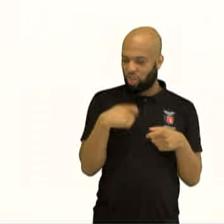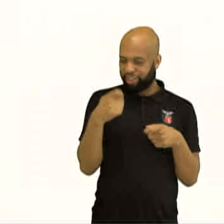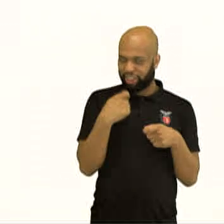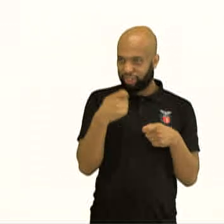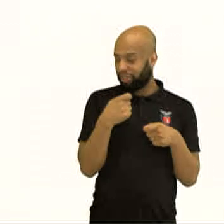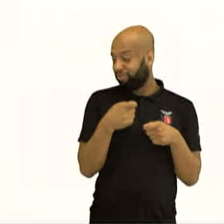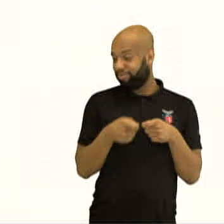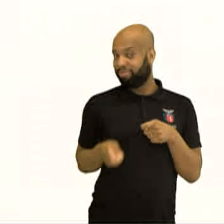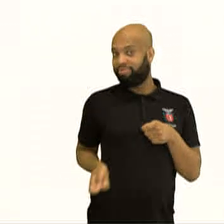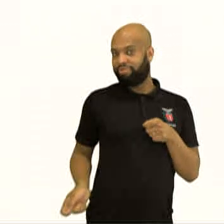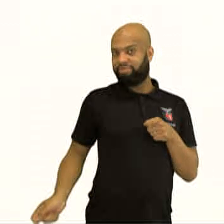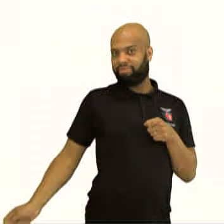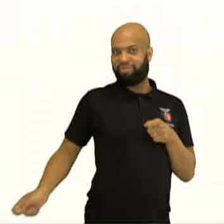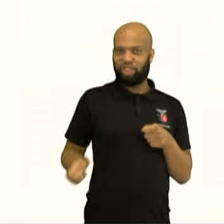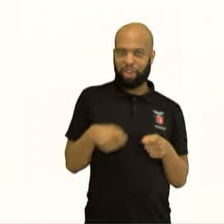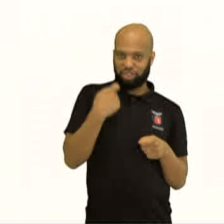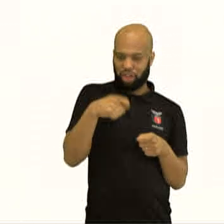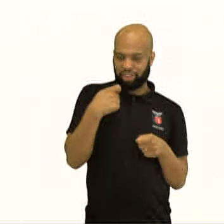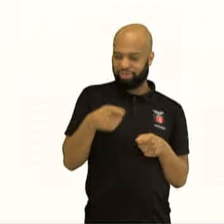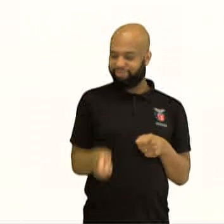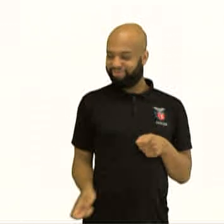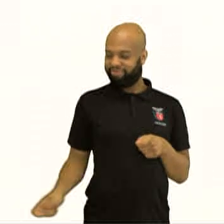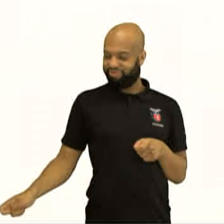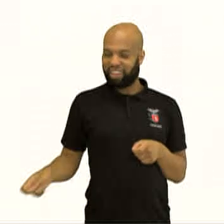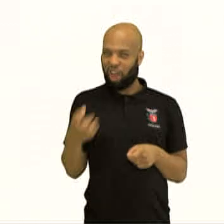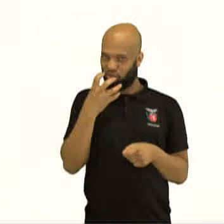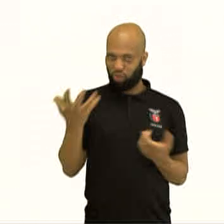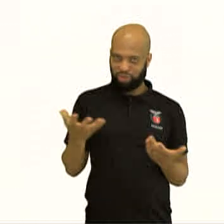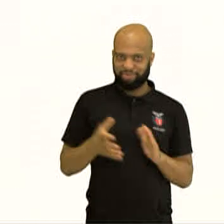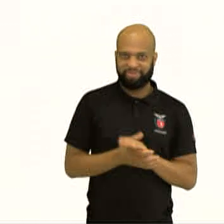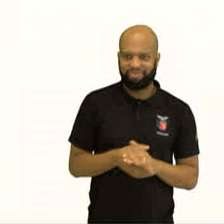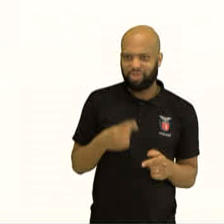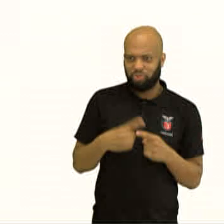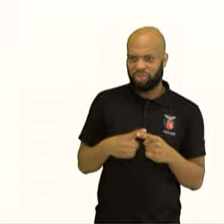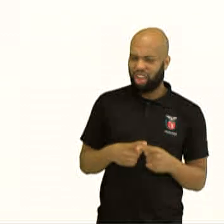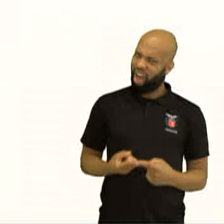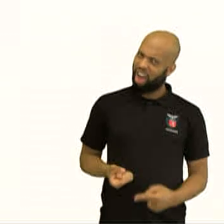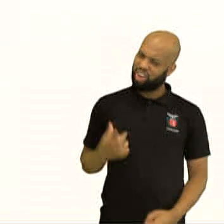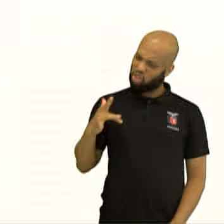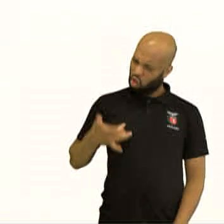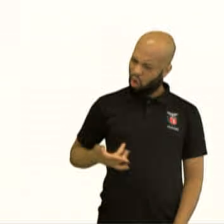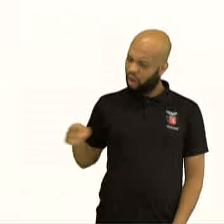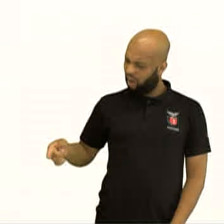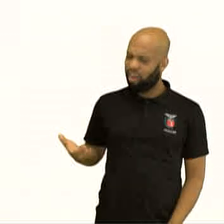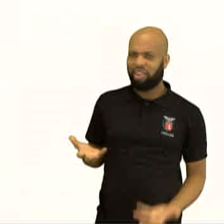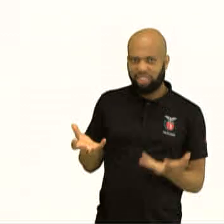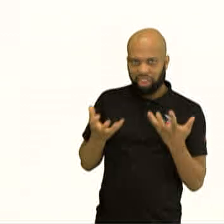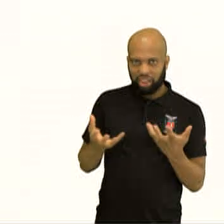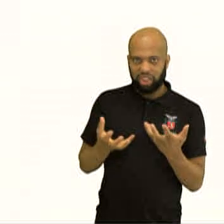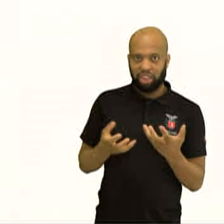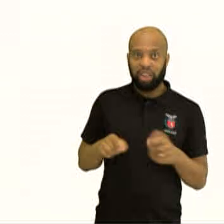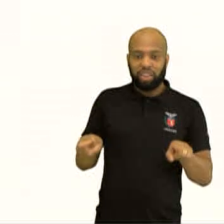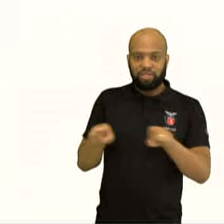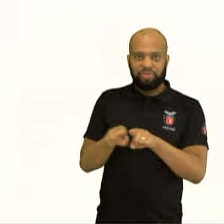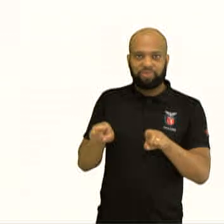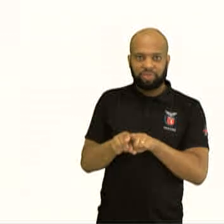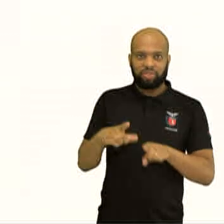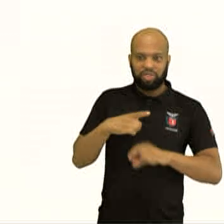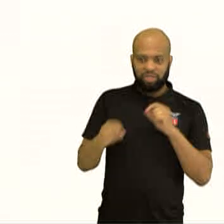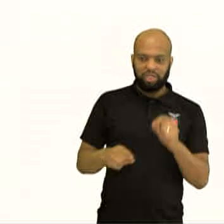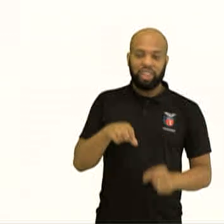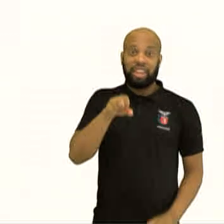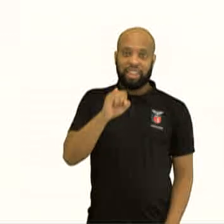que participe em seco de uma cerimônia tão familiar. Uma York pede para subir no sofá quando a dona